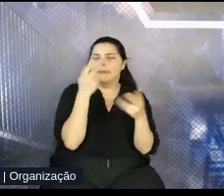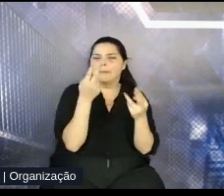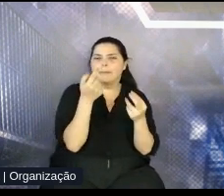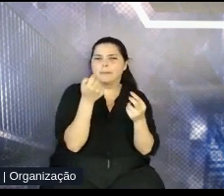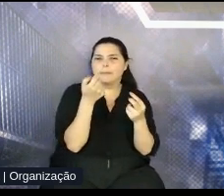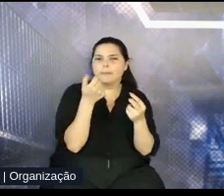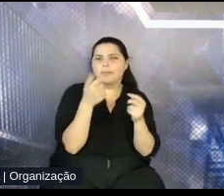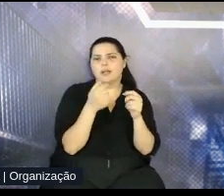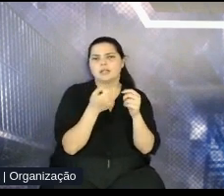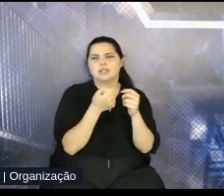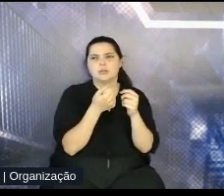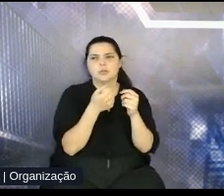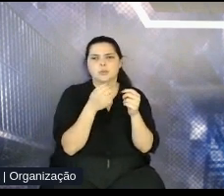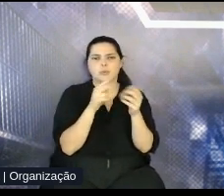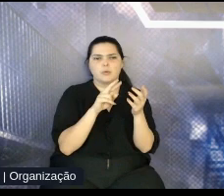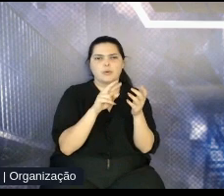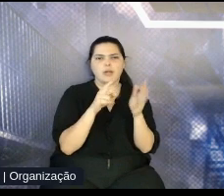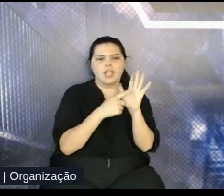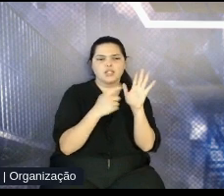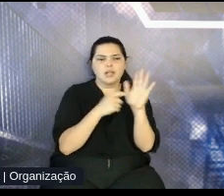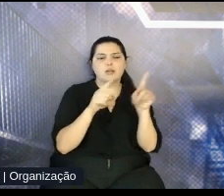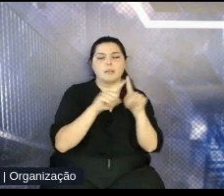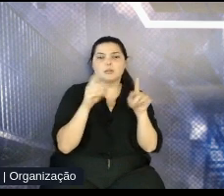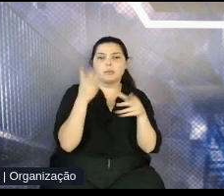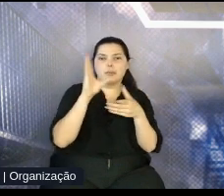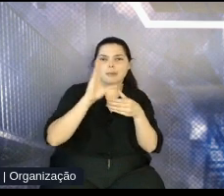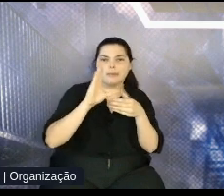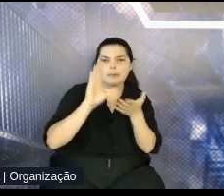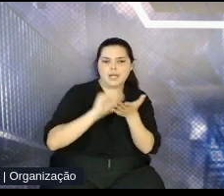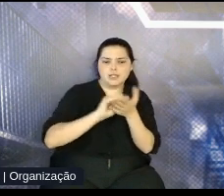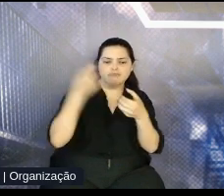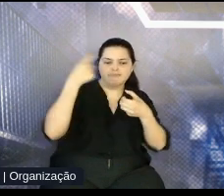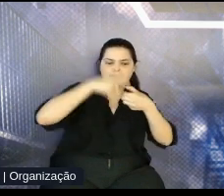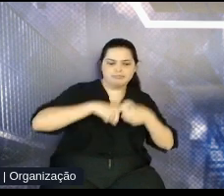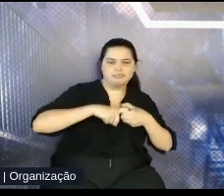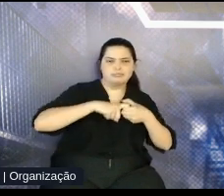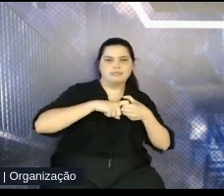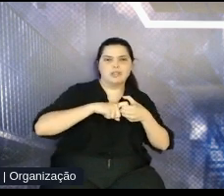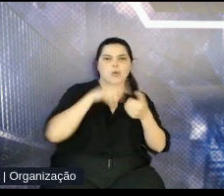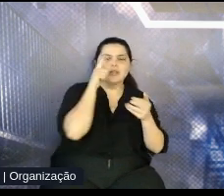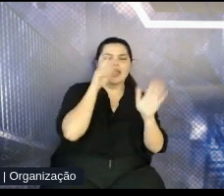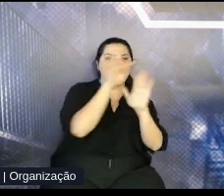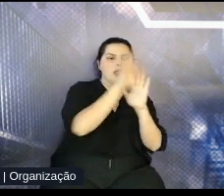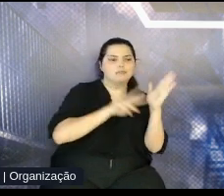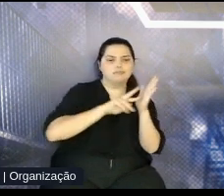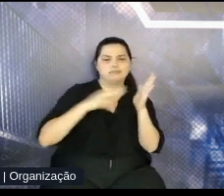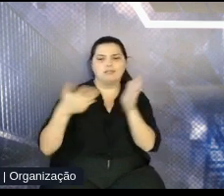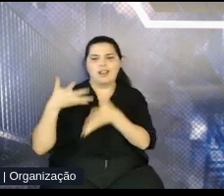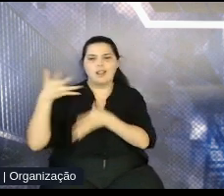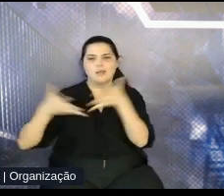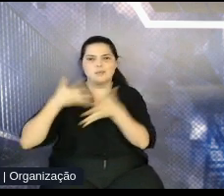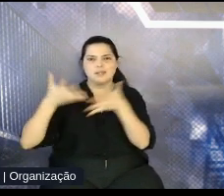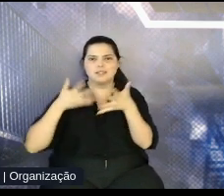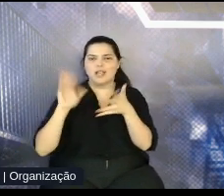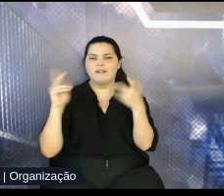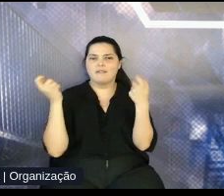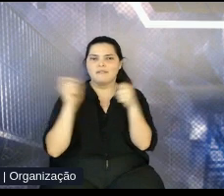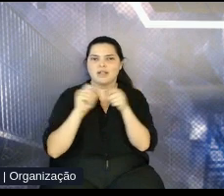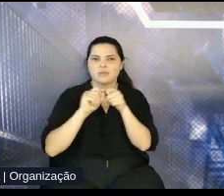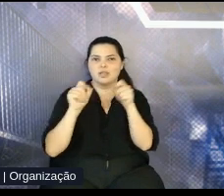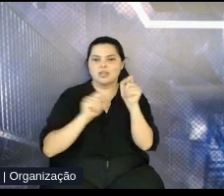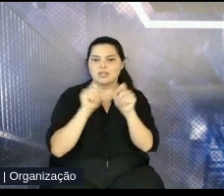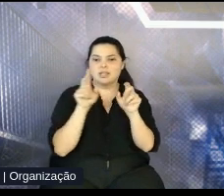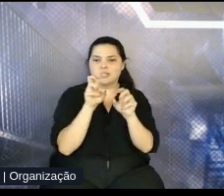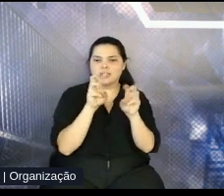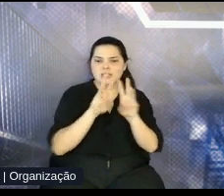se você está colocando esse tipo de plugin, você consegue estar fazendo esse processo de tradução e já tornando essa aplicação mais